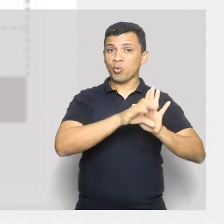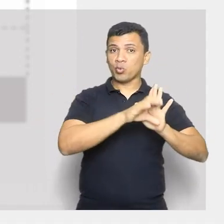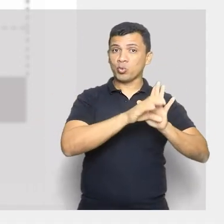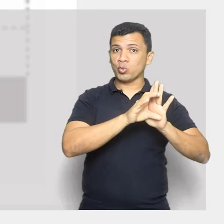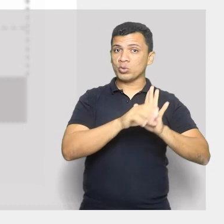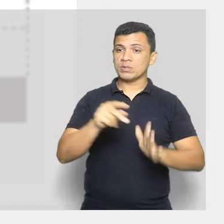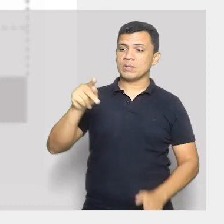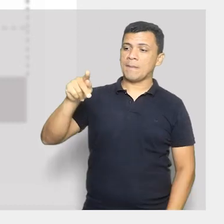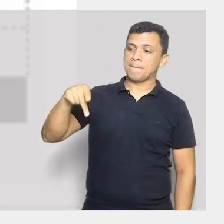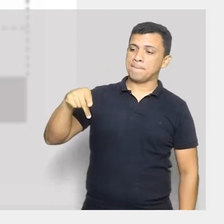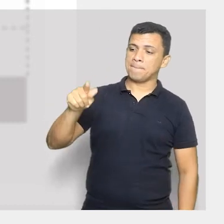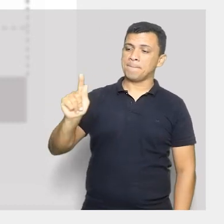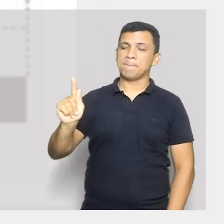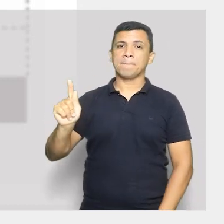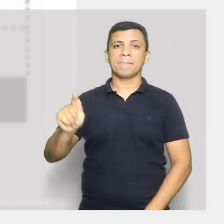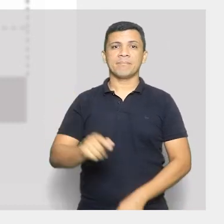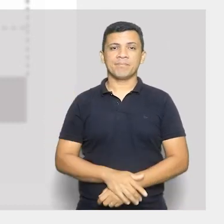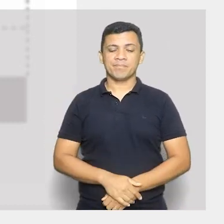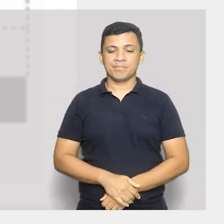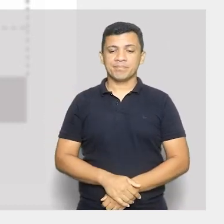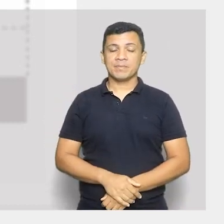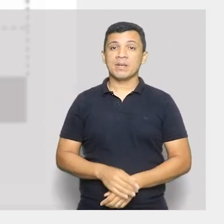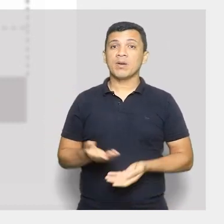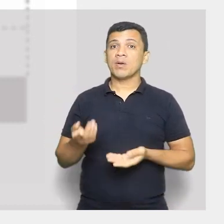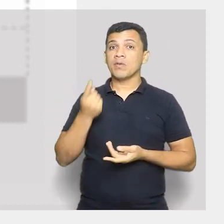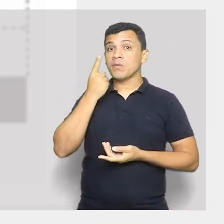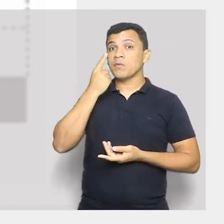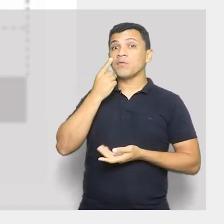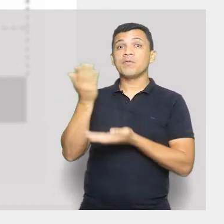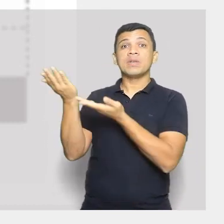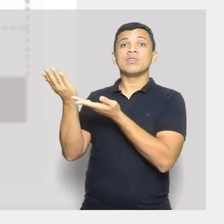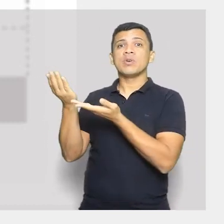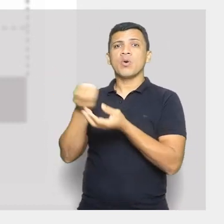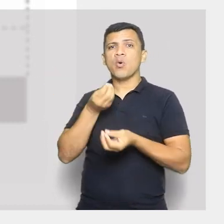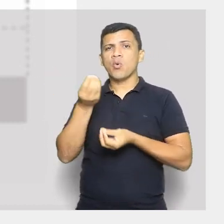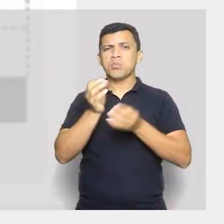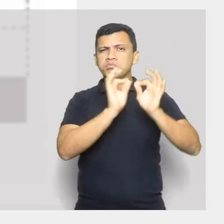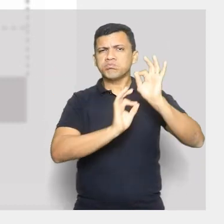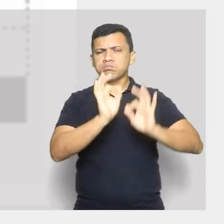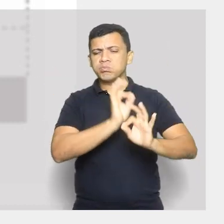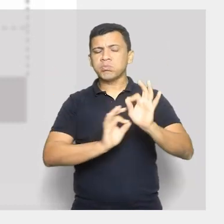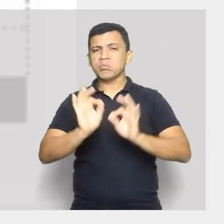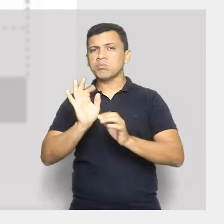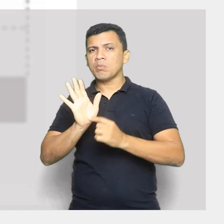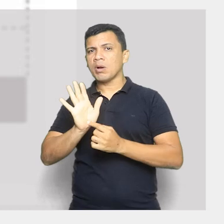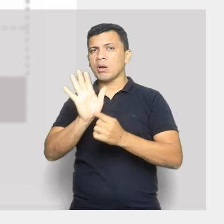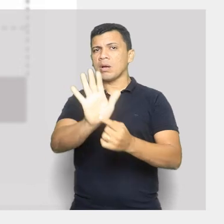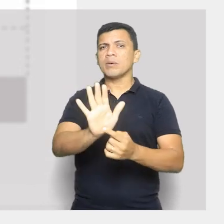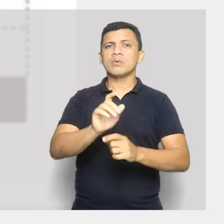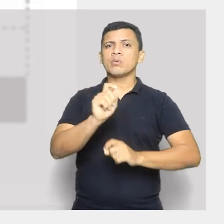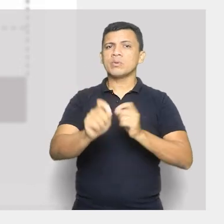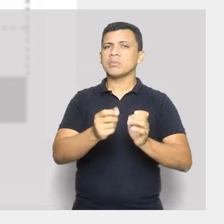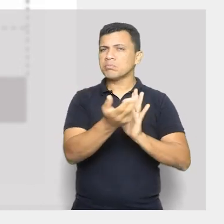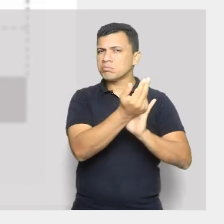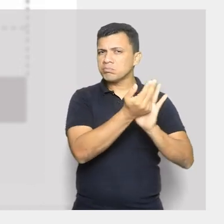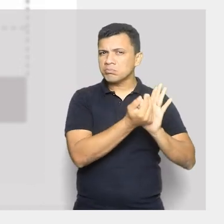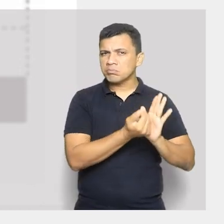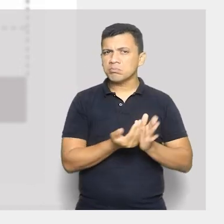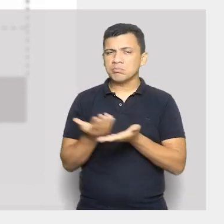progressão geométrica. Considere o padrão de construção representada pelos desenhos a seguir.